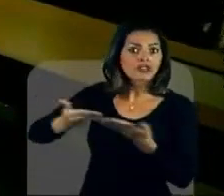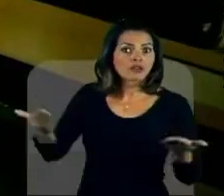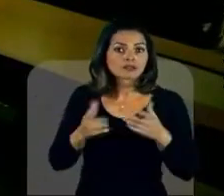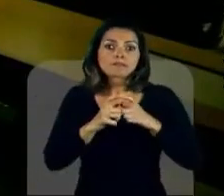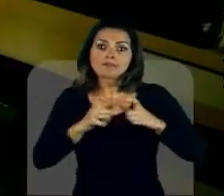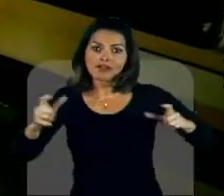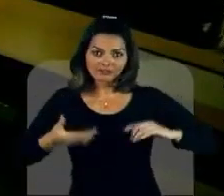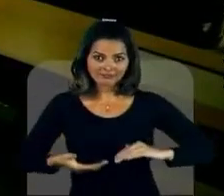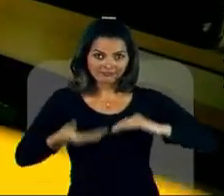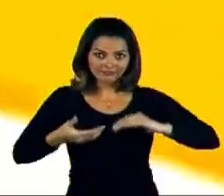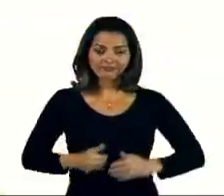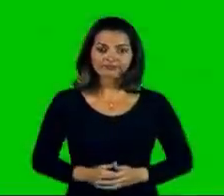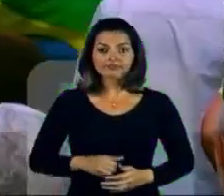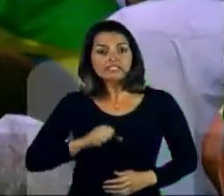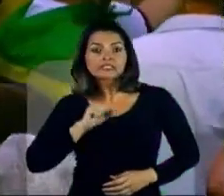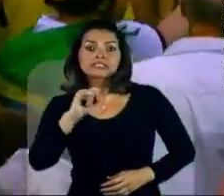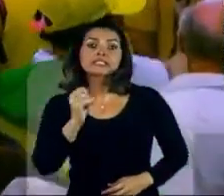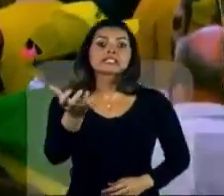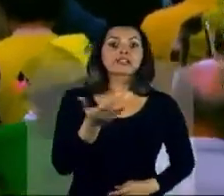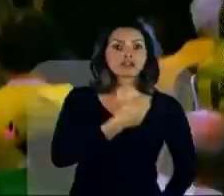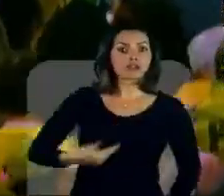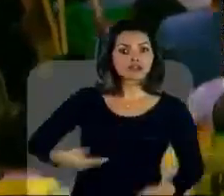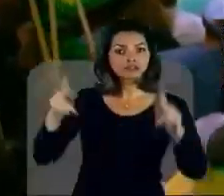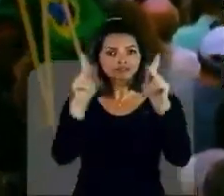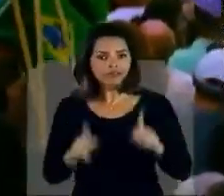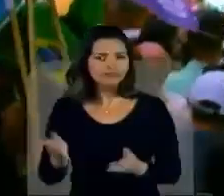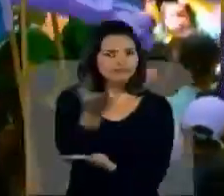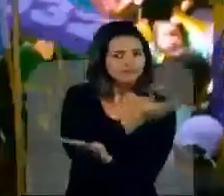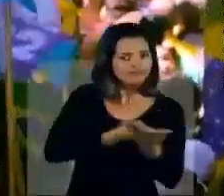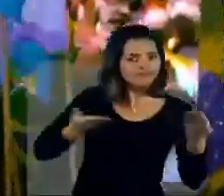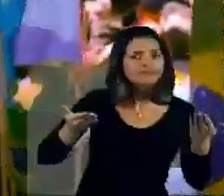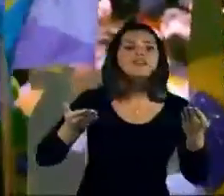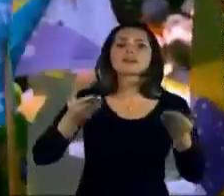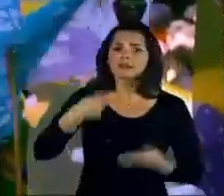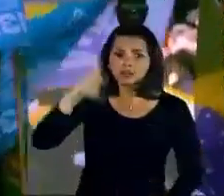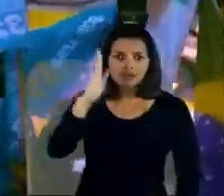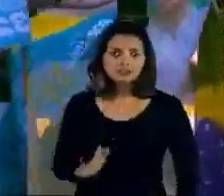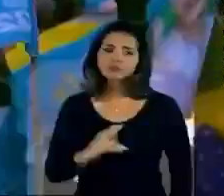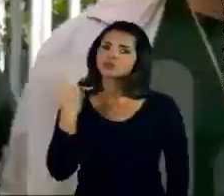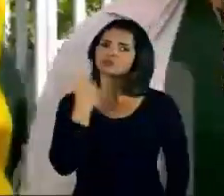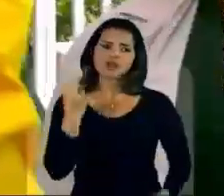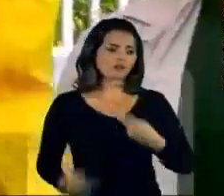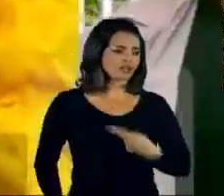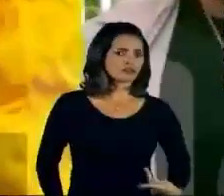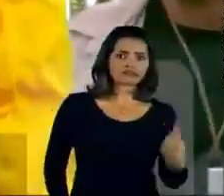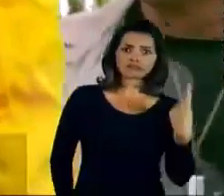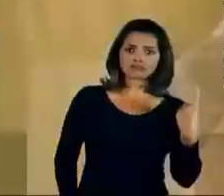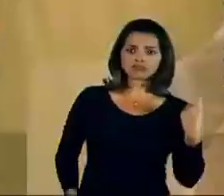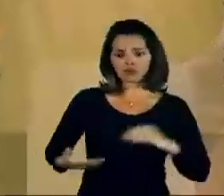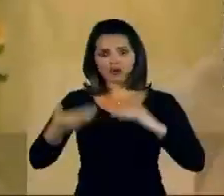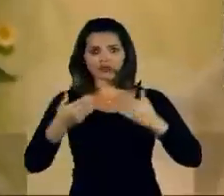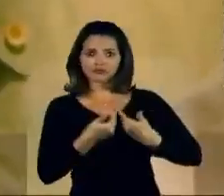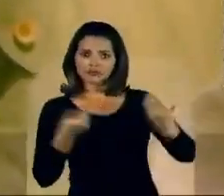a maioria no Senado e na Câmara Federal. Por isso, se a gente quer um governo de paz e harmonia para o Brasil, não dá para ter um presidente de um